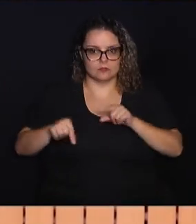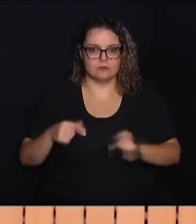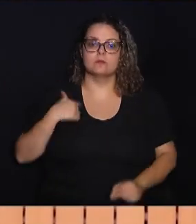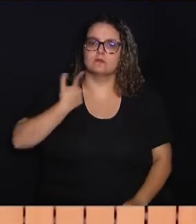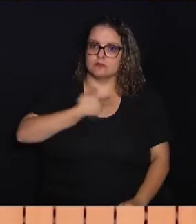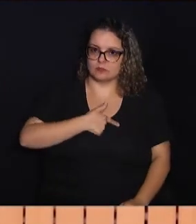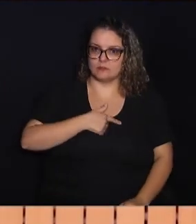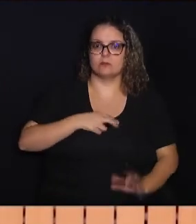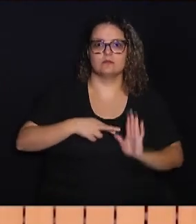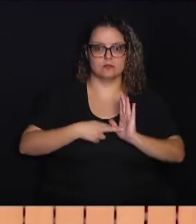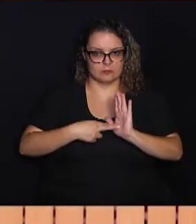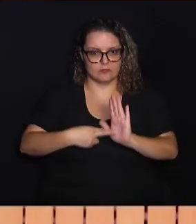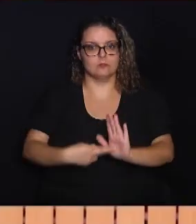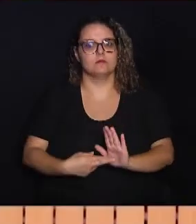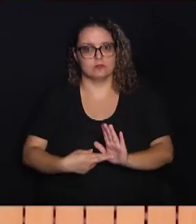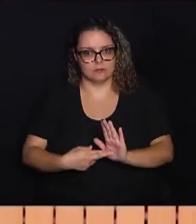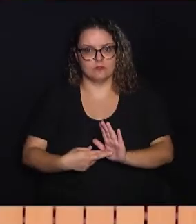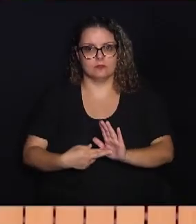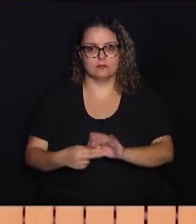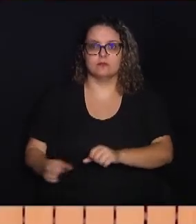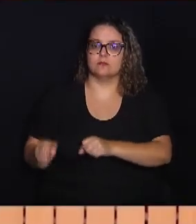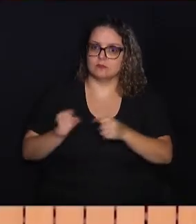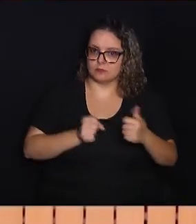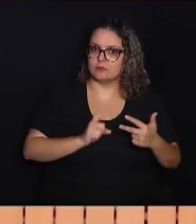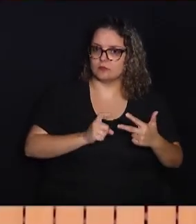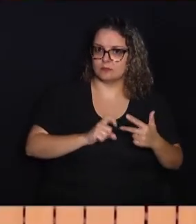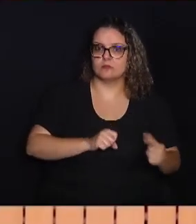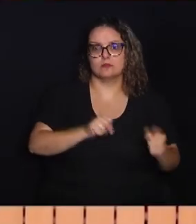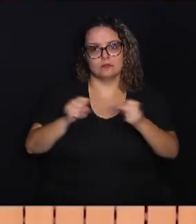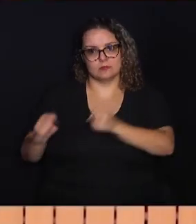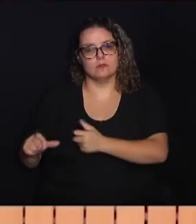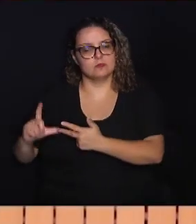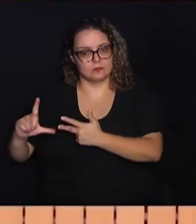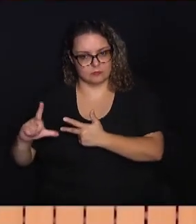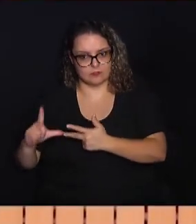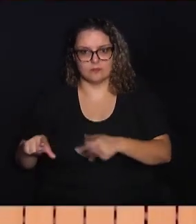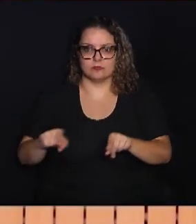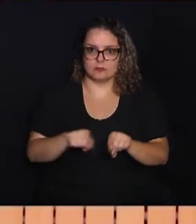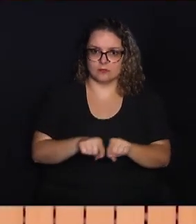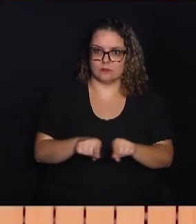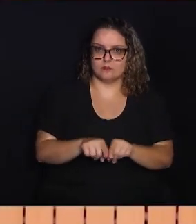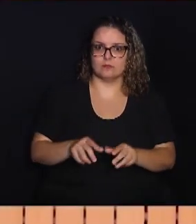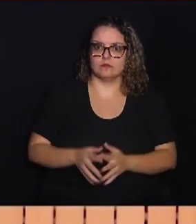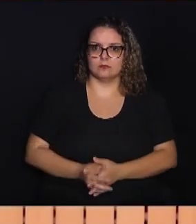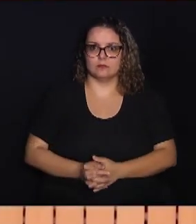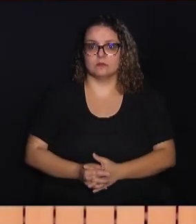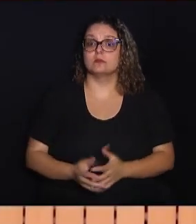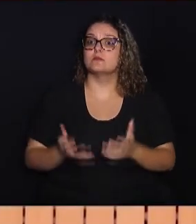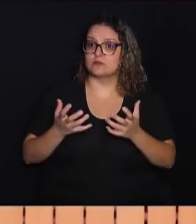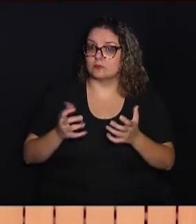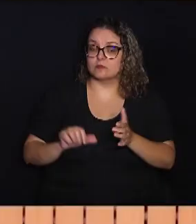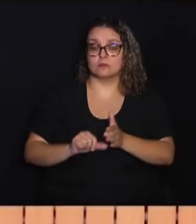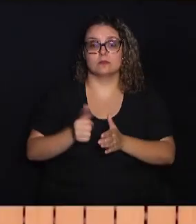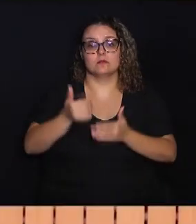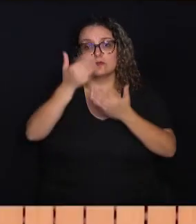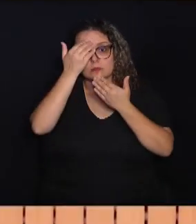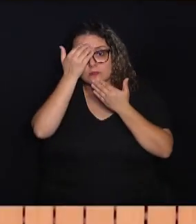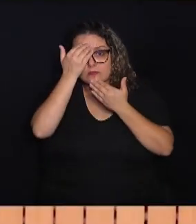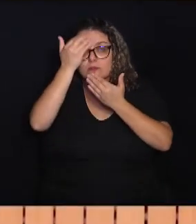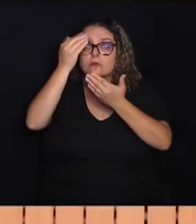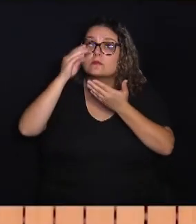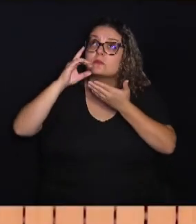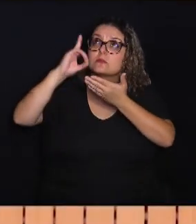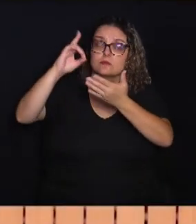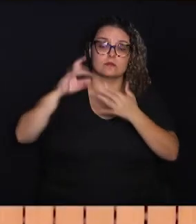nossos representantes pro poder executivo e o poder legislativos eu quero primeiramente agradecer a Deus